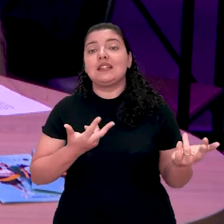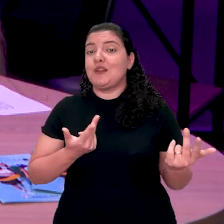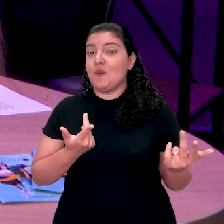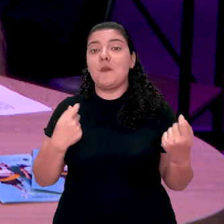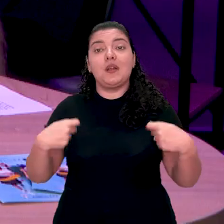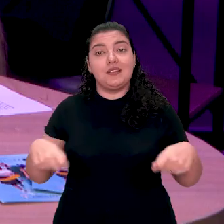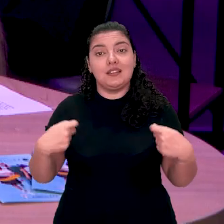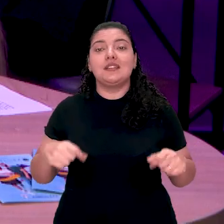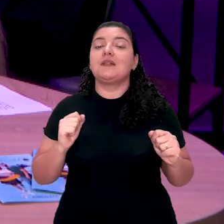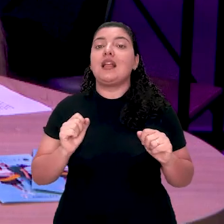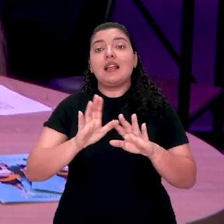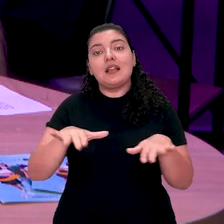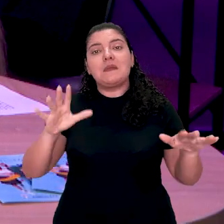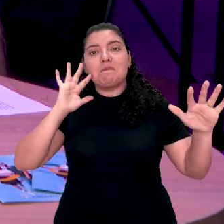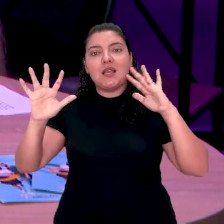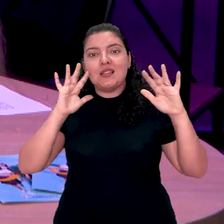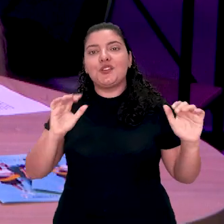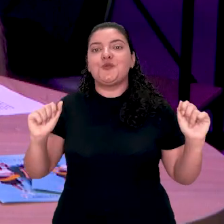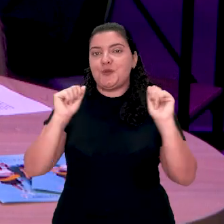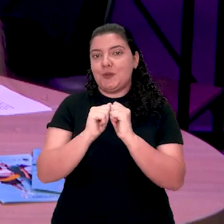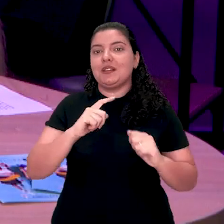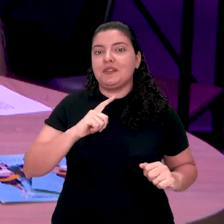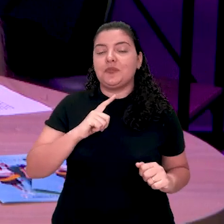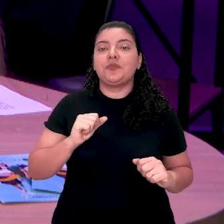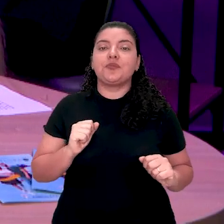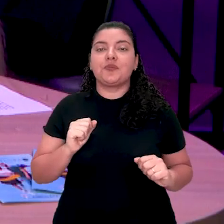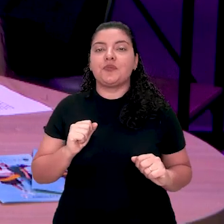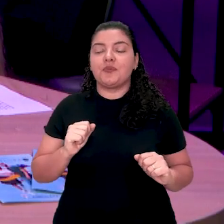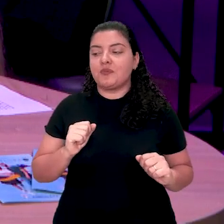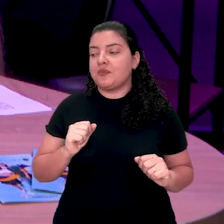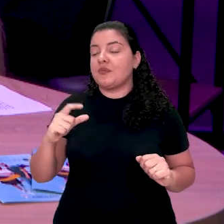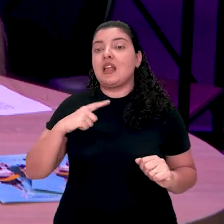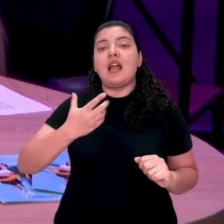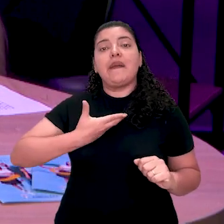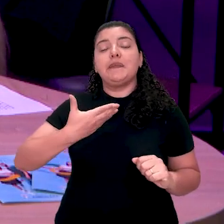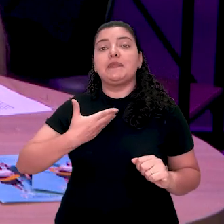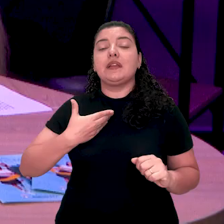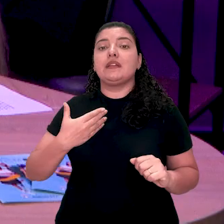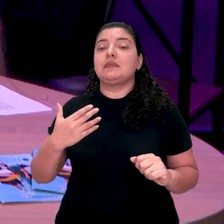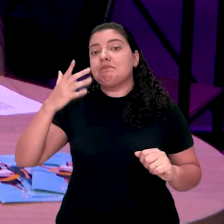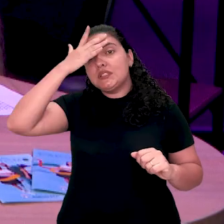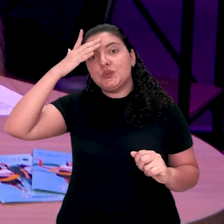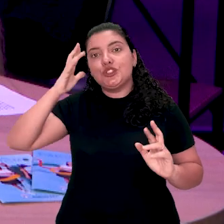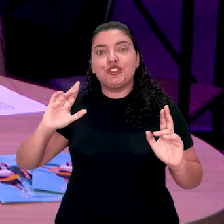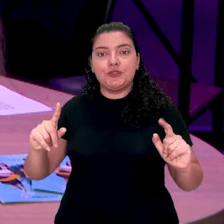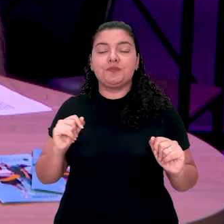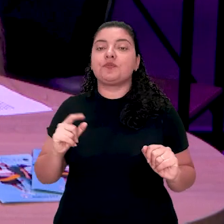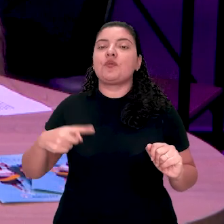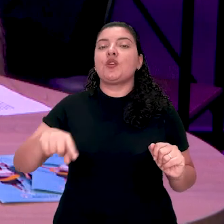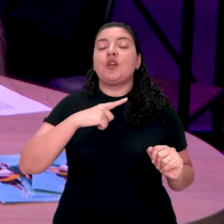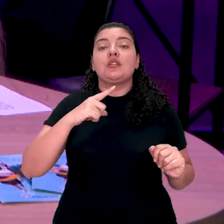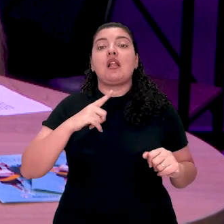mesma coisa, né? As crianças pensarem nisso também. Tá vendo? Eu faço, tu faz com os amigos, por que não fazer com uma pessoa diferente? E nós